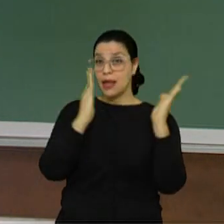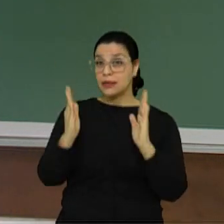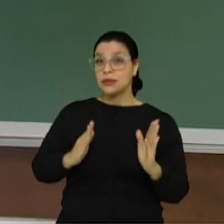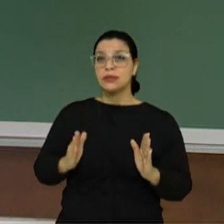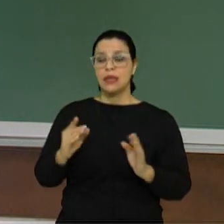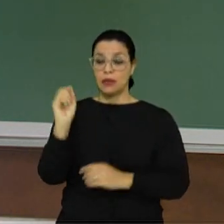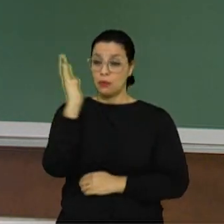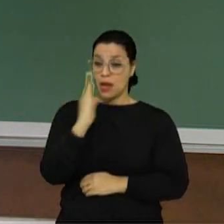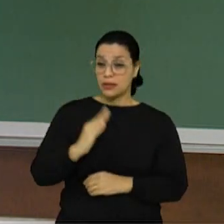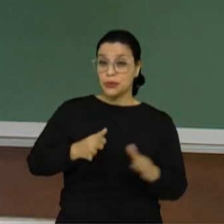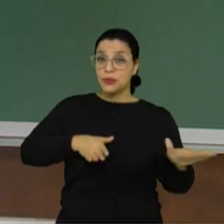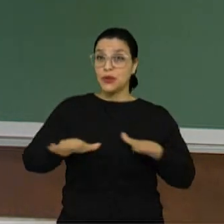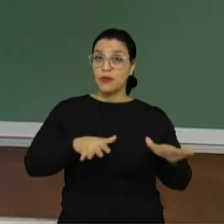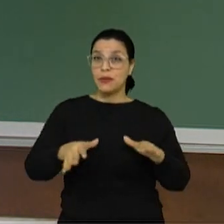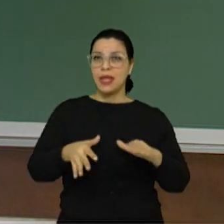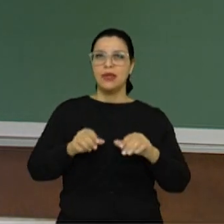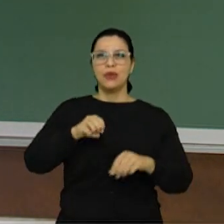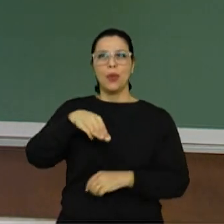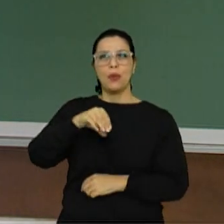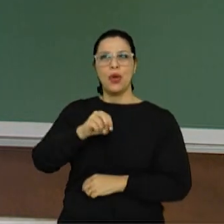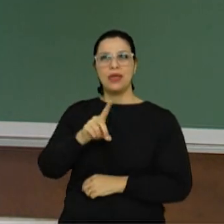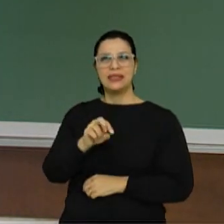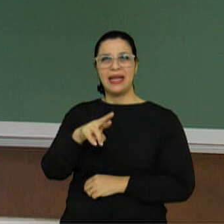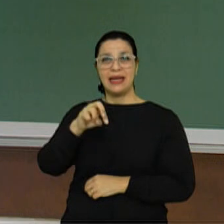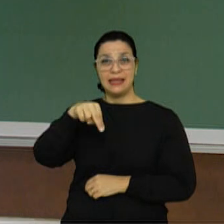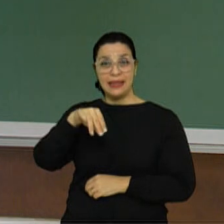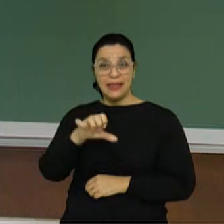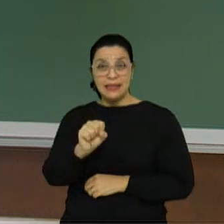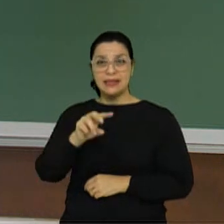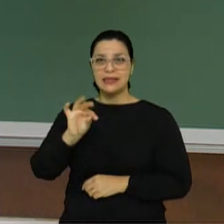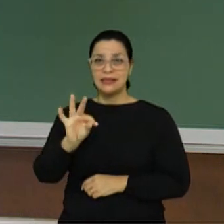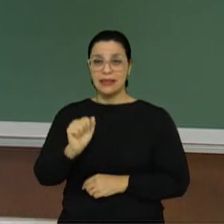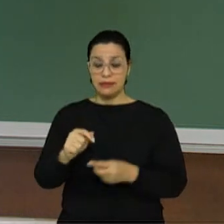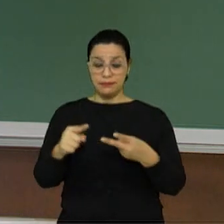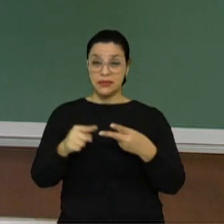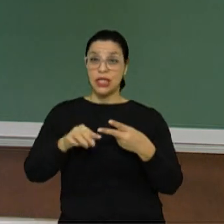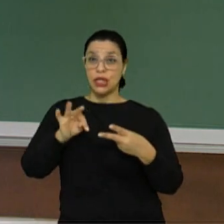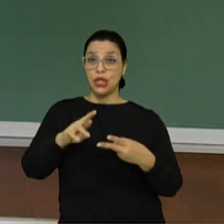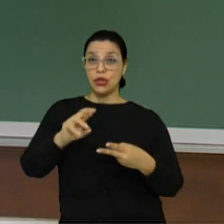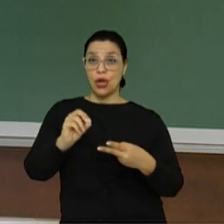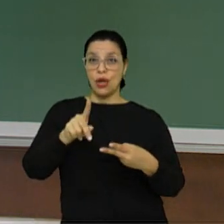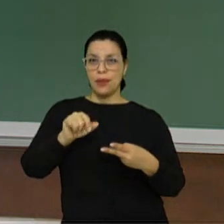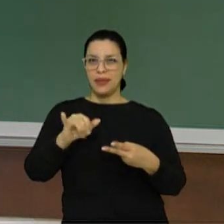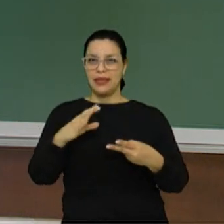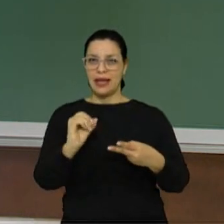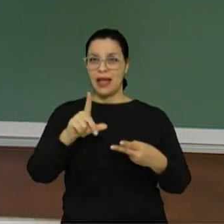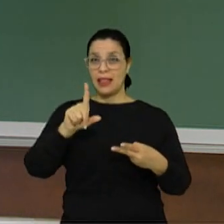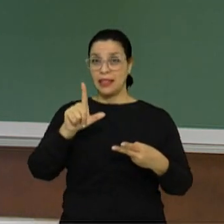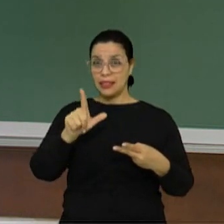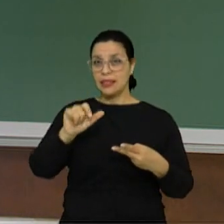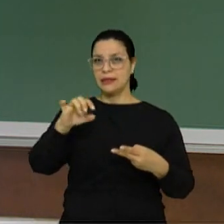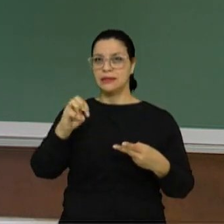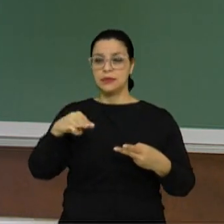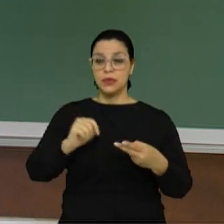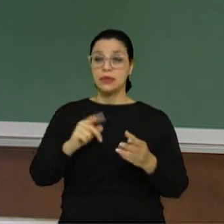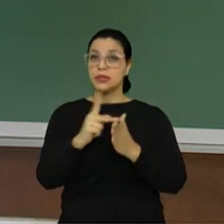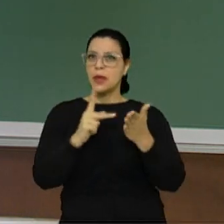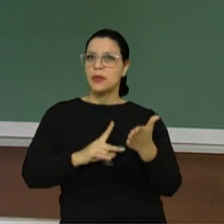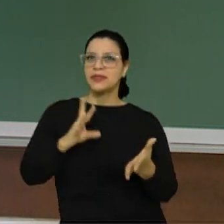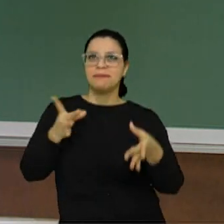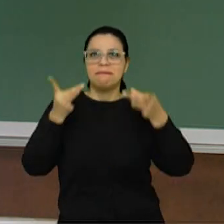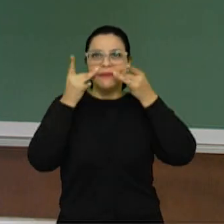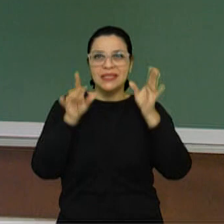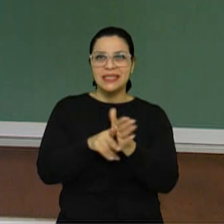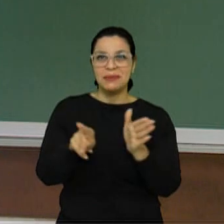modernista, seguido do tropicalismo e da poesia concreta, que influenciou essa geração que nós estamos estudando, que é a